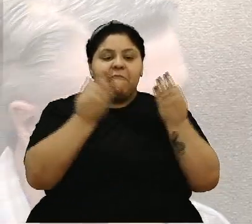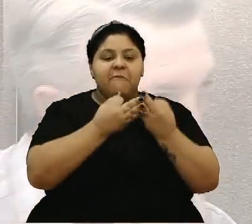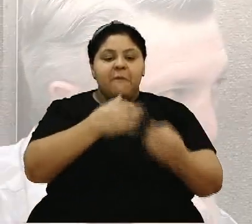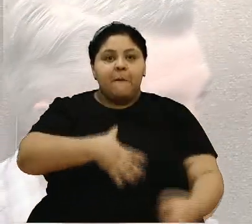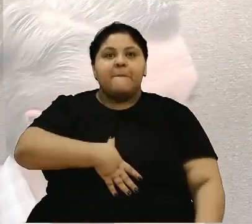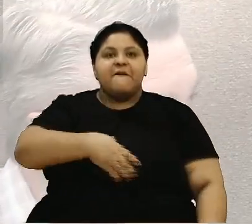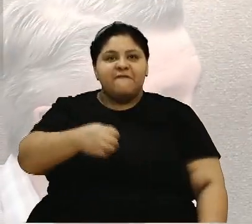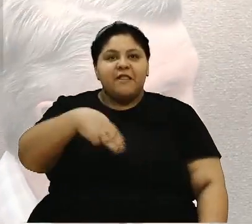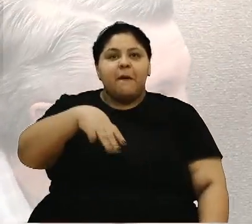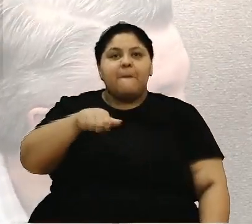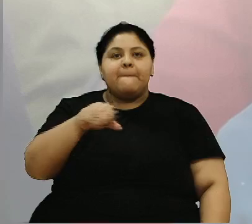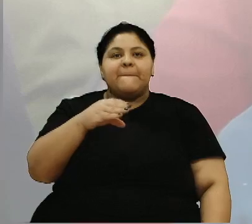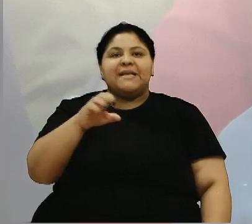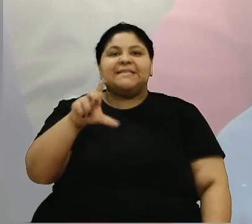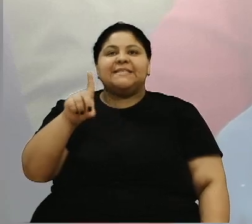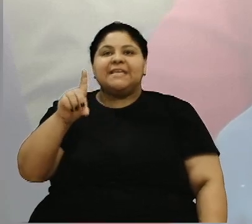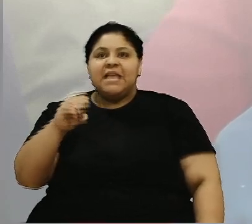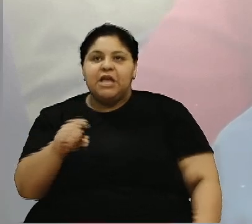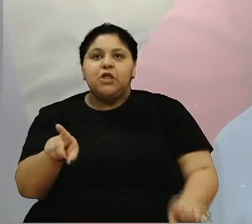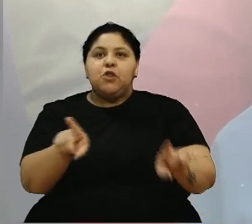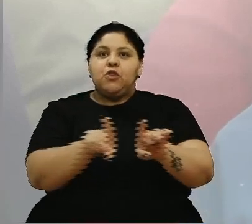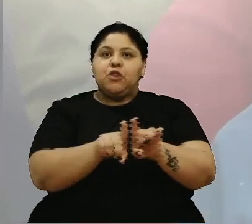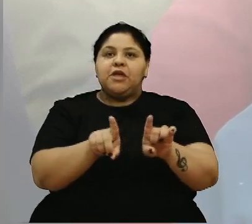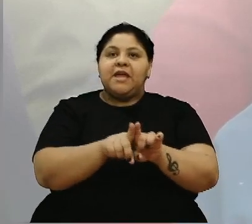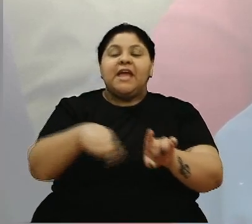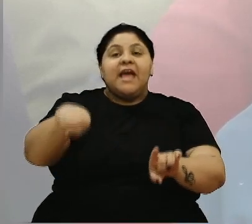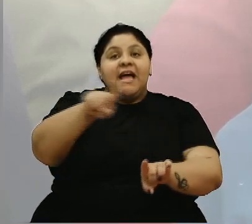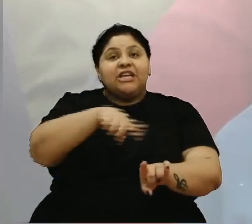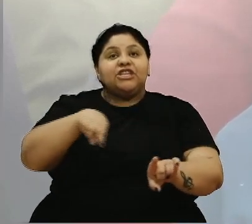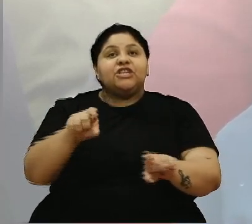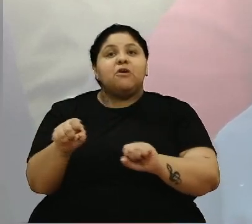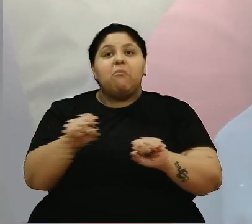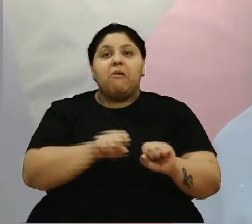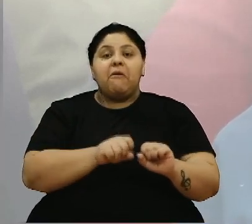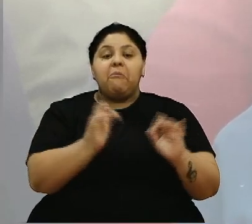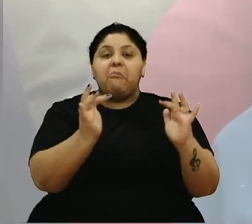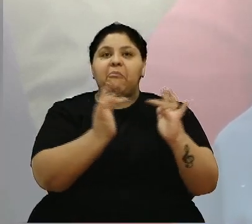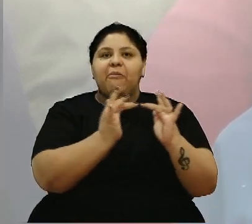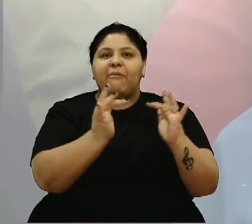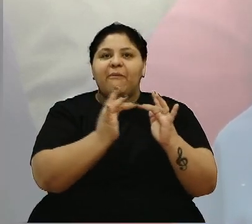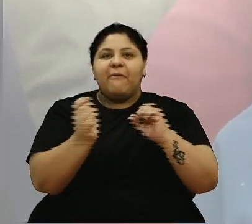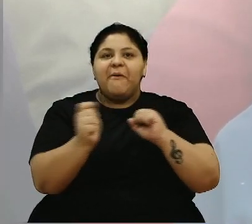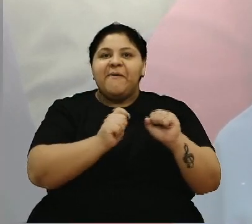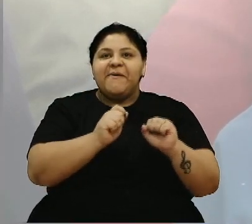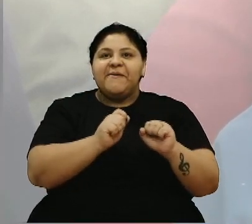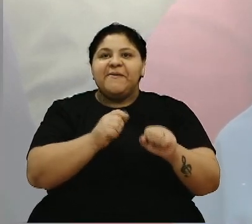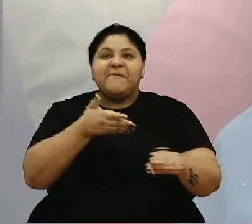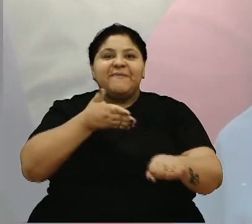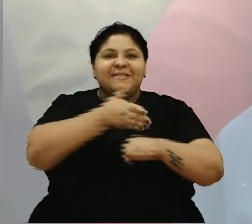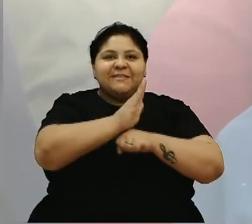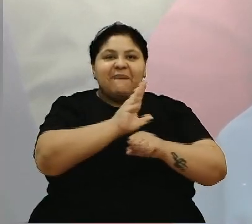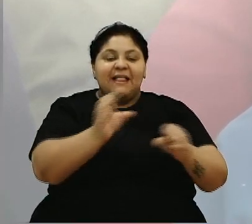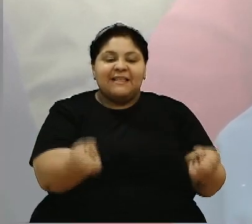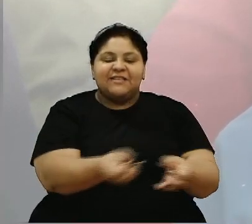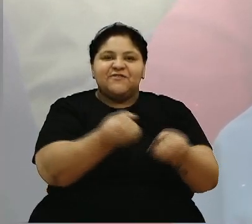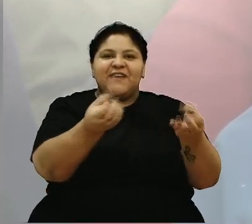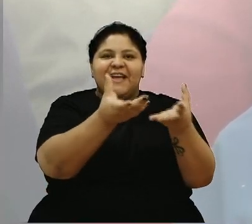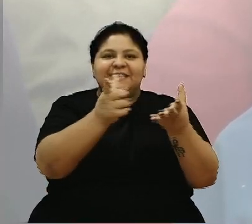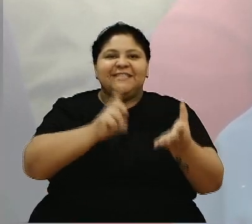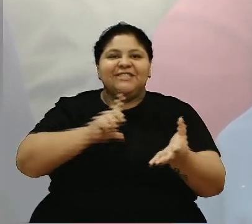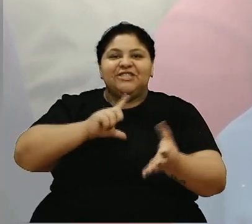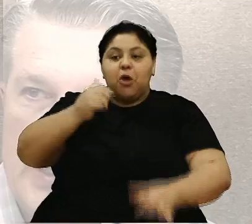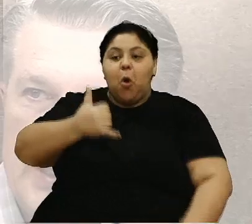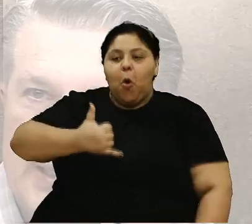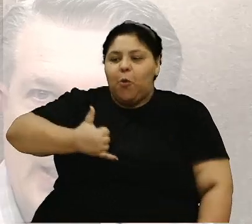é Macedo, minha esposa é Macedo, e a gente, por ligação, acabava participando das festas, onde eu tinha muito